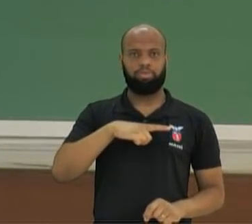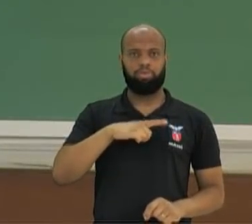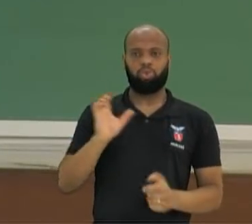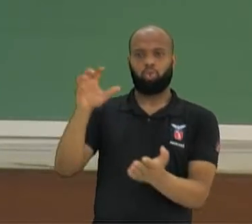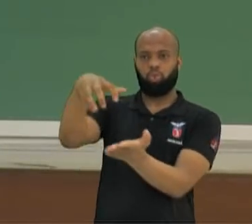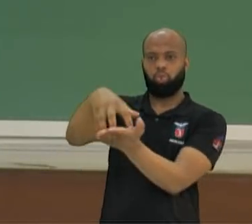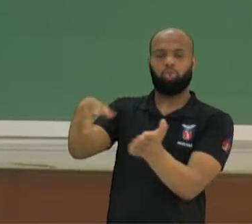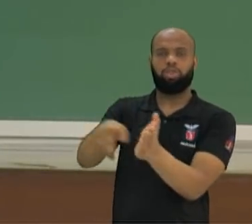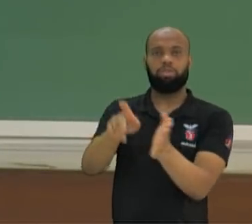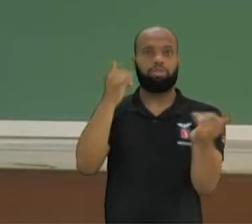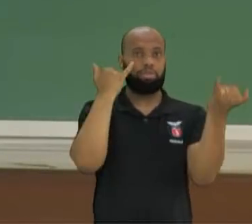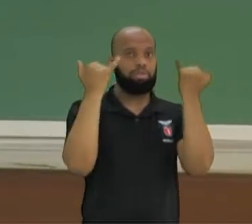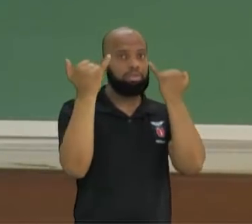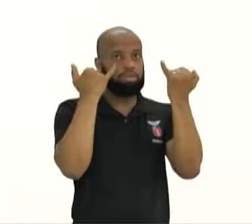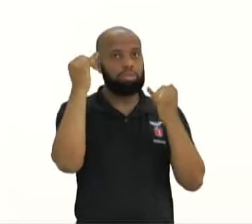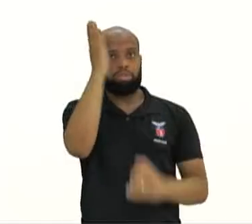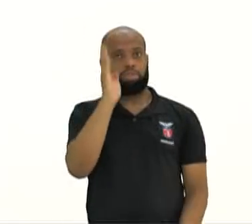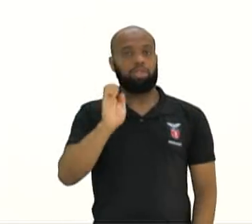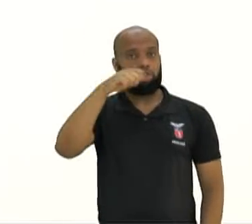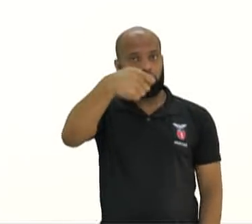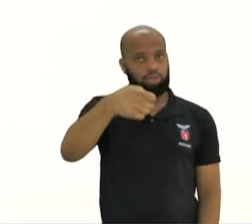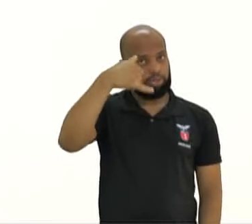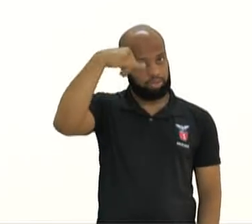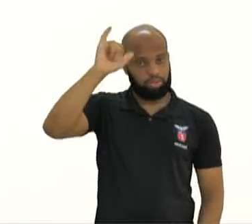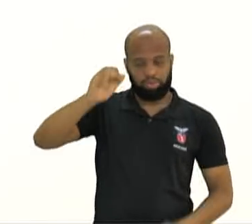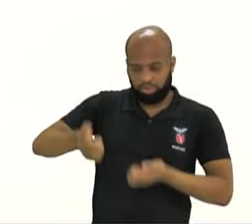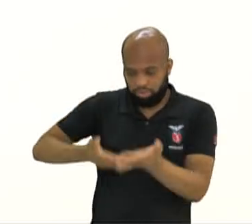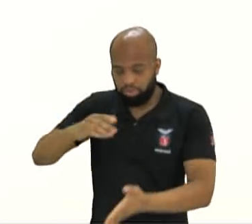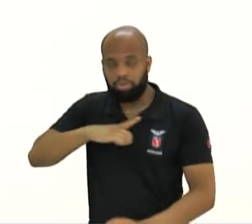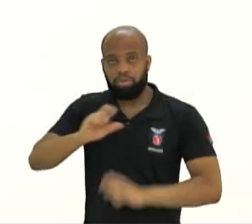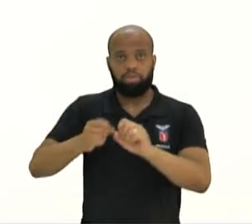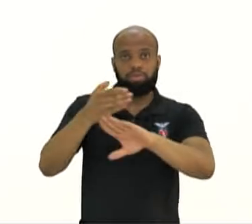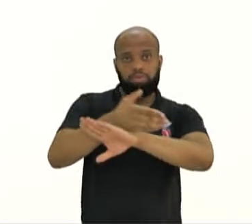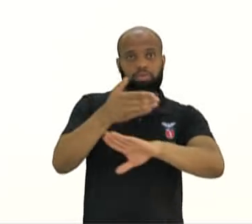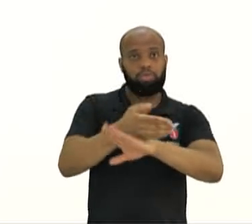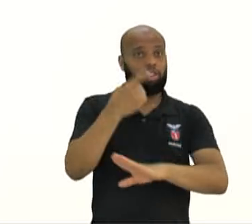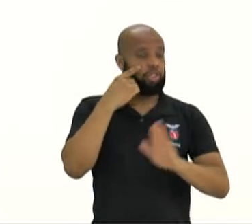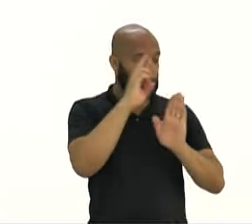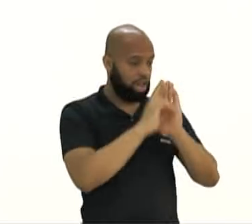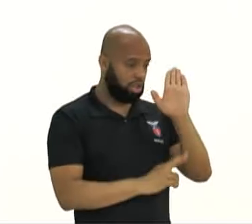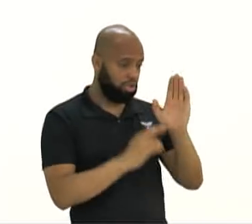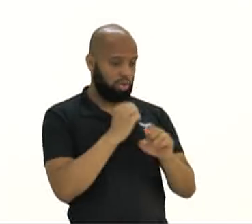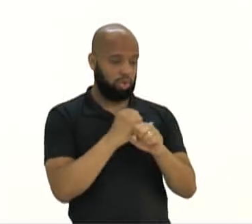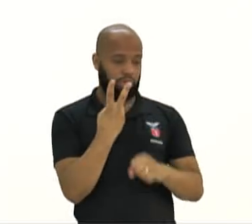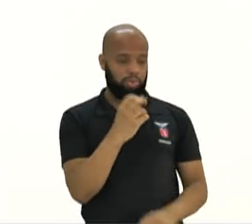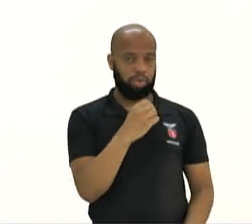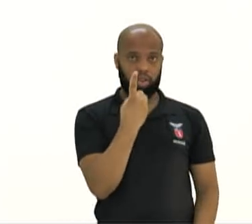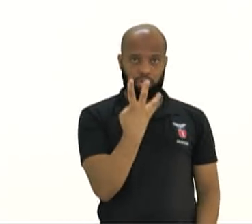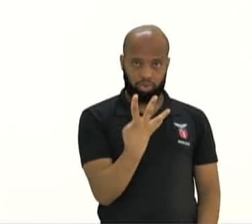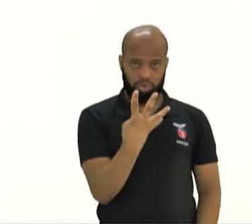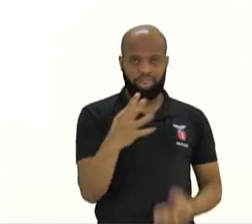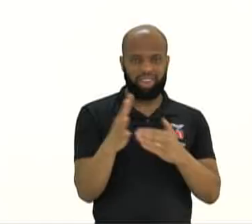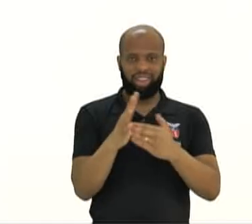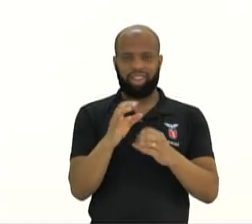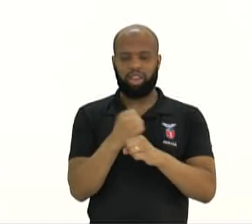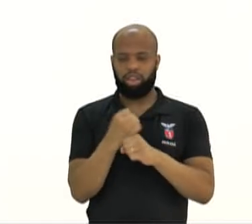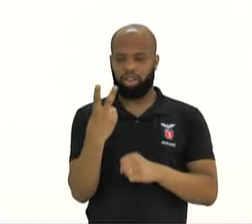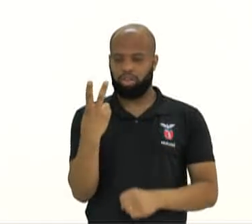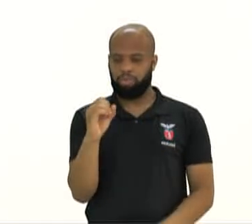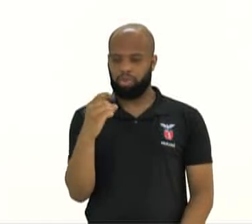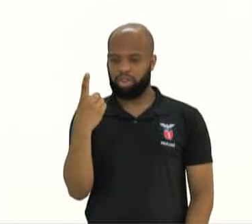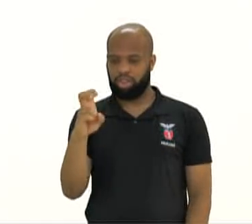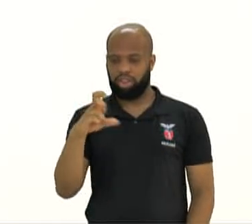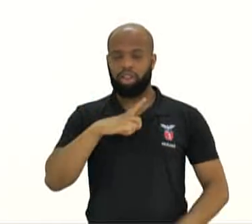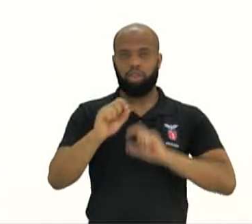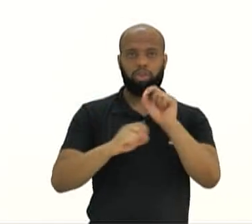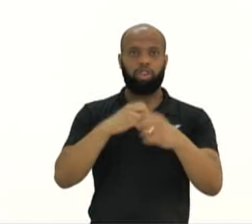notícias brasileiras sobre pecuária. Teve acesso a um relatório 2014-2015, né, desse Instituto